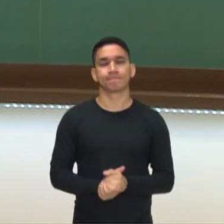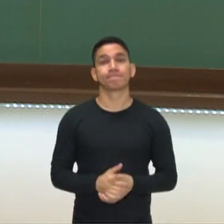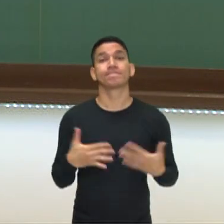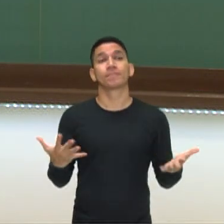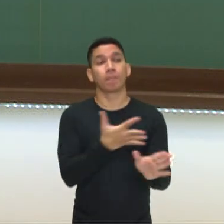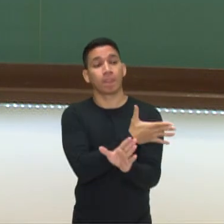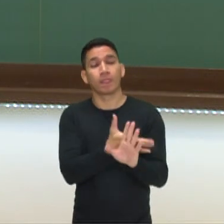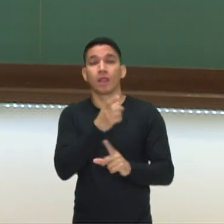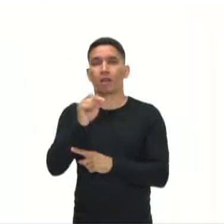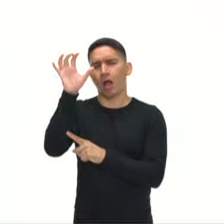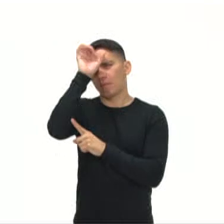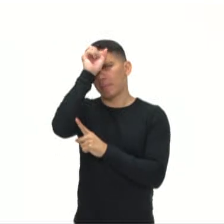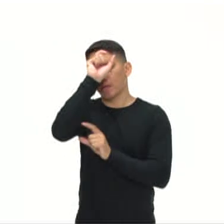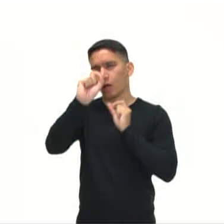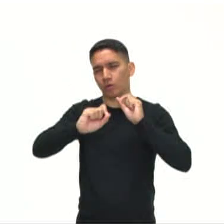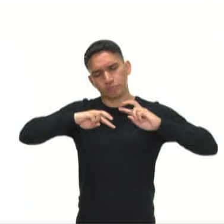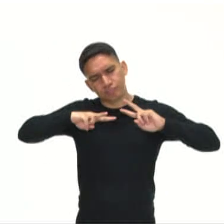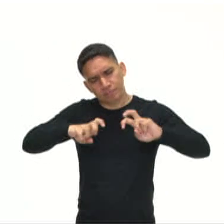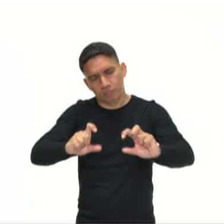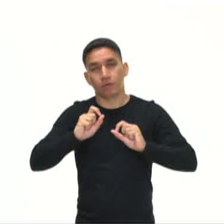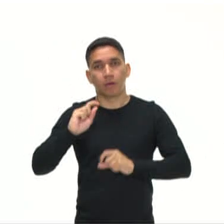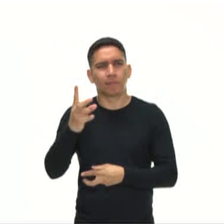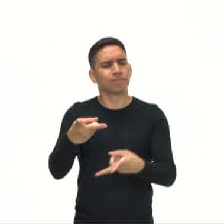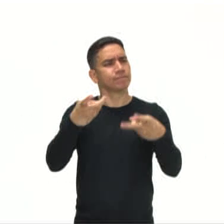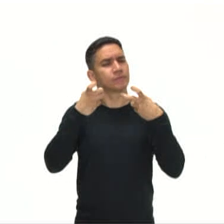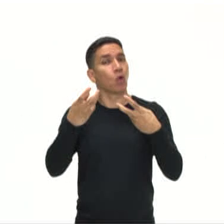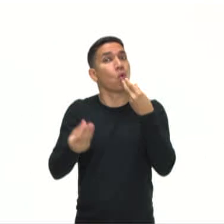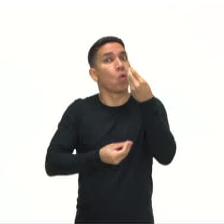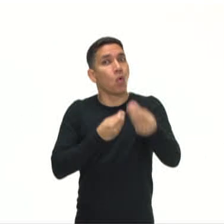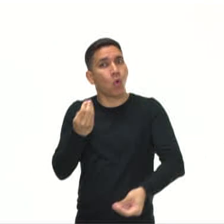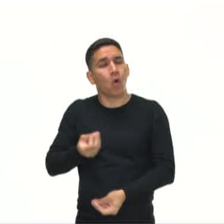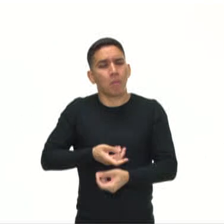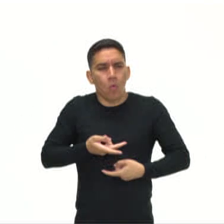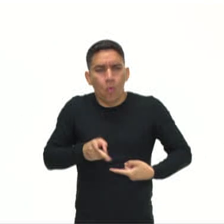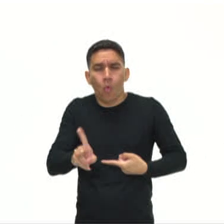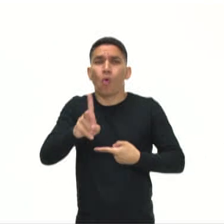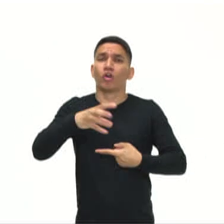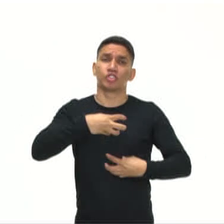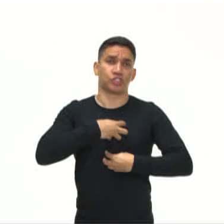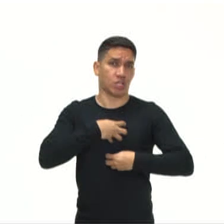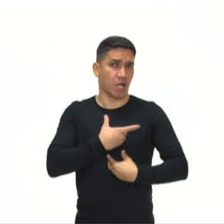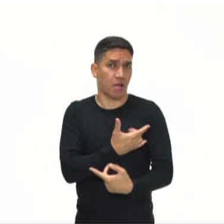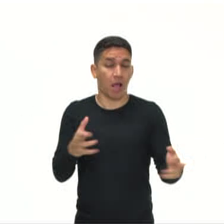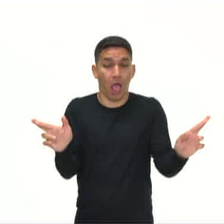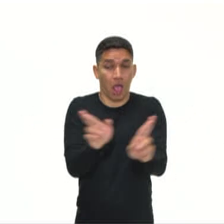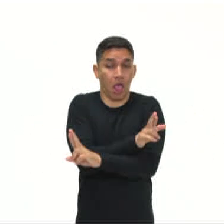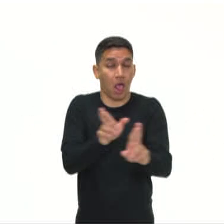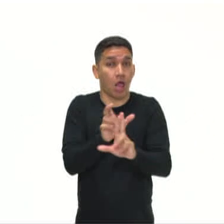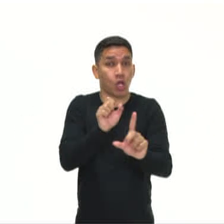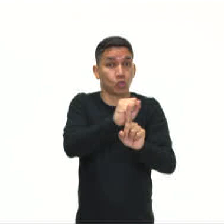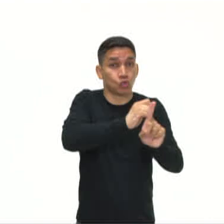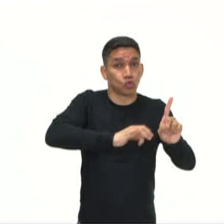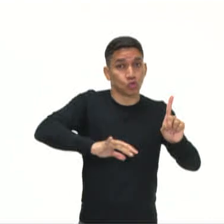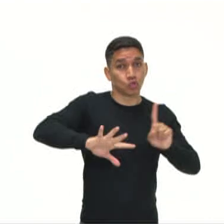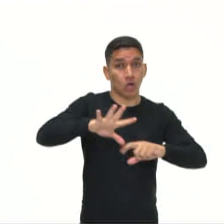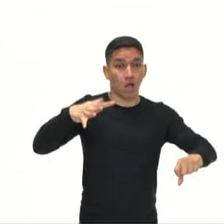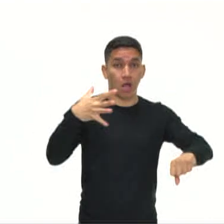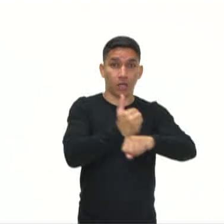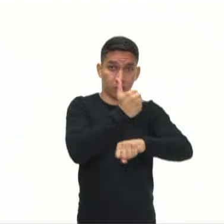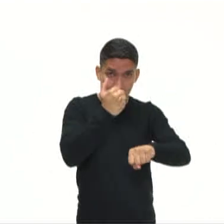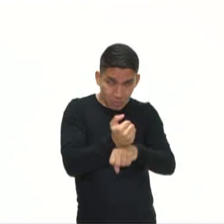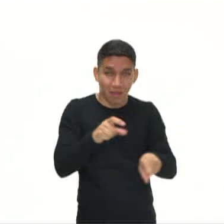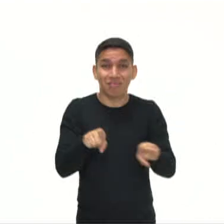pessoal, nesse aprofundamento, nós vimos como foram mantidas, de certa forma, as relações entre as sociedades coloniais e os